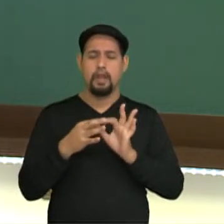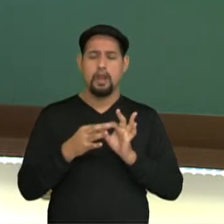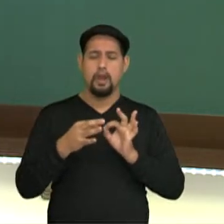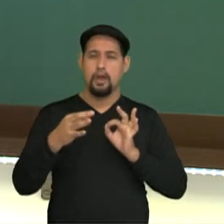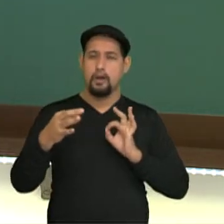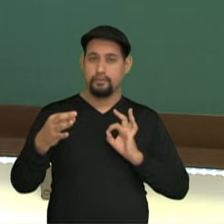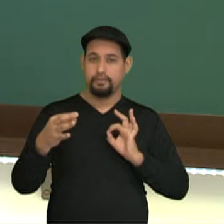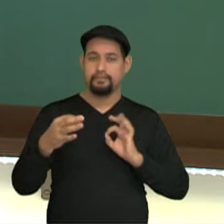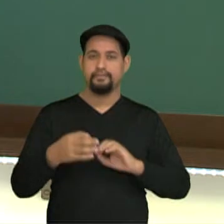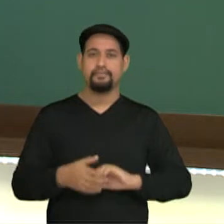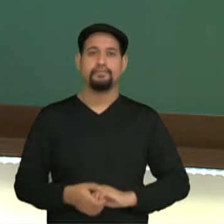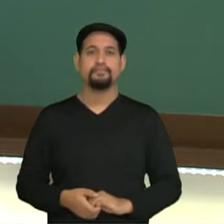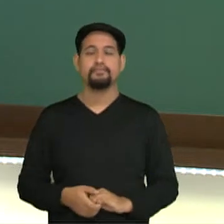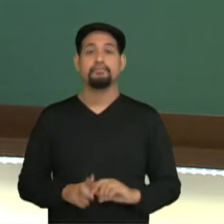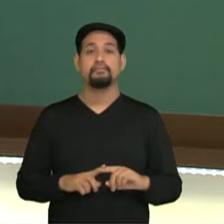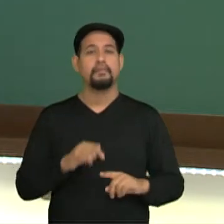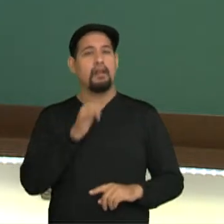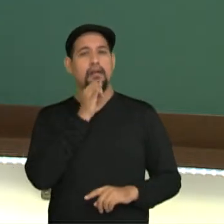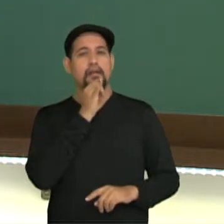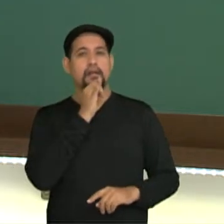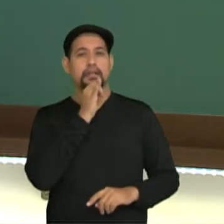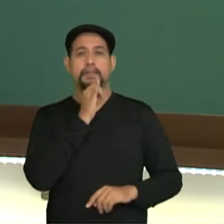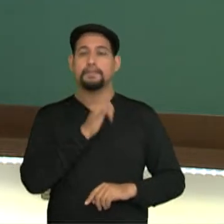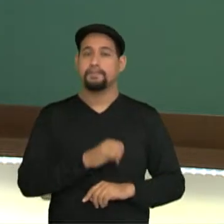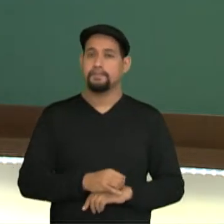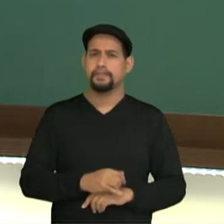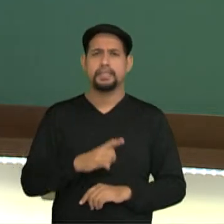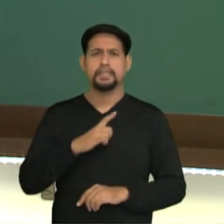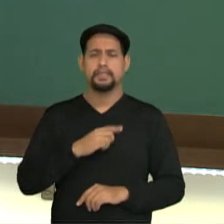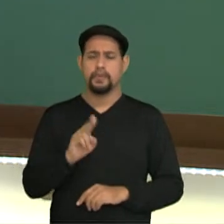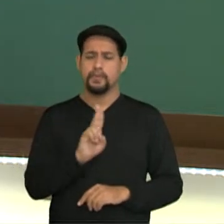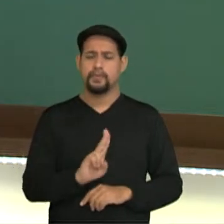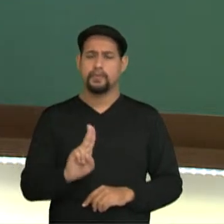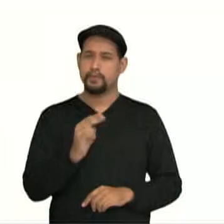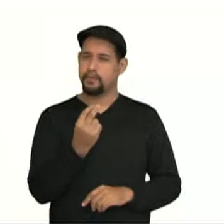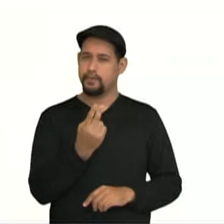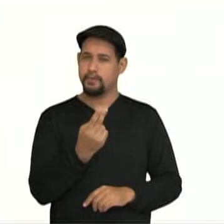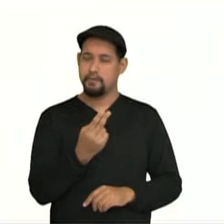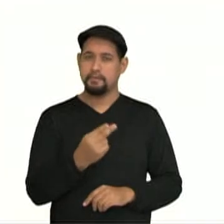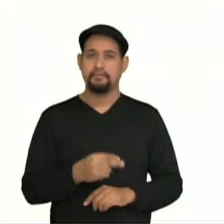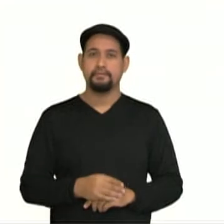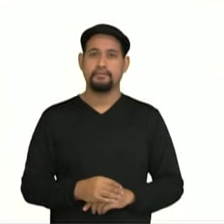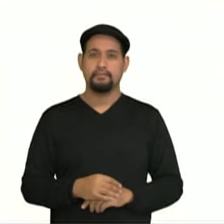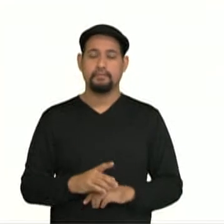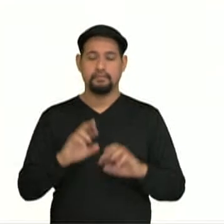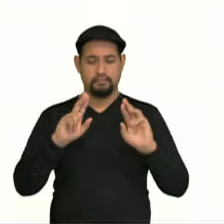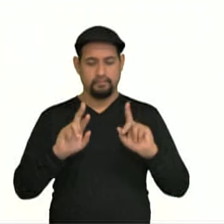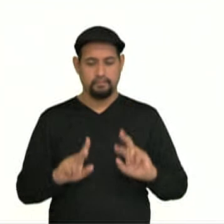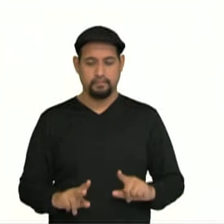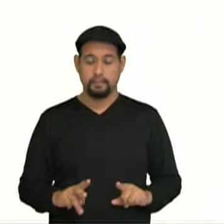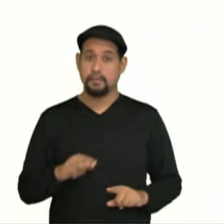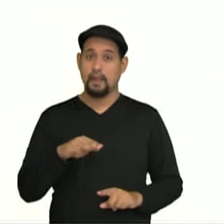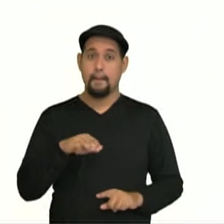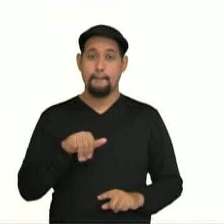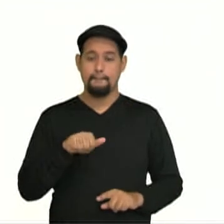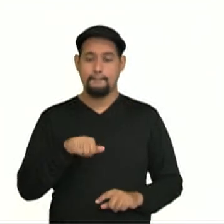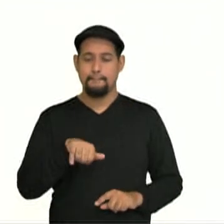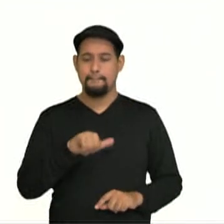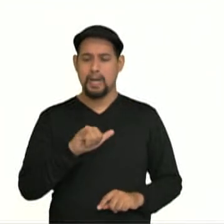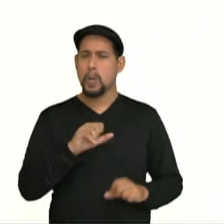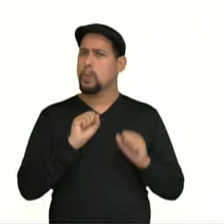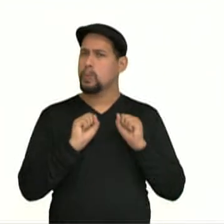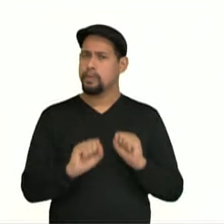mais remota. Nos exemplos acima, may e might têm o mesmo uso, presente. Em outros casos, might pode ser usado como